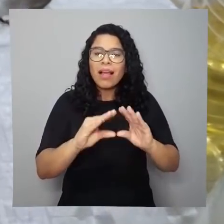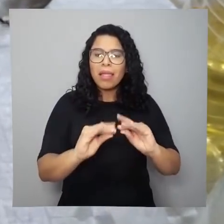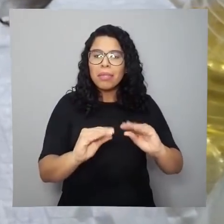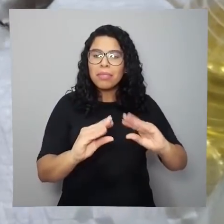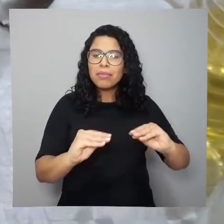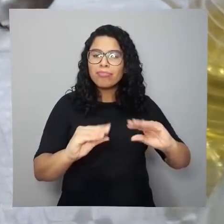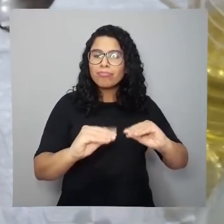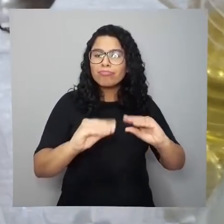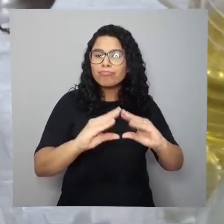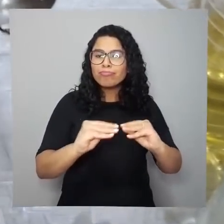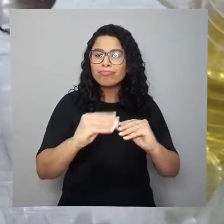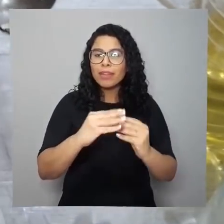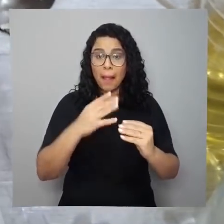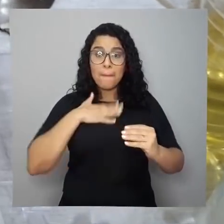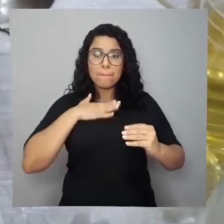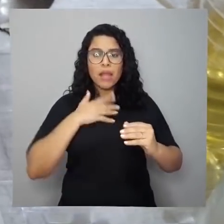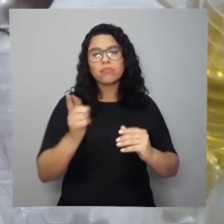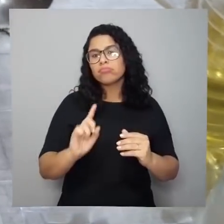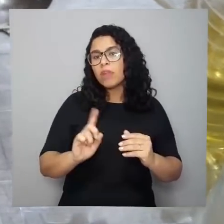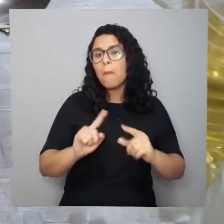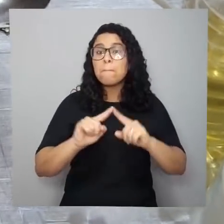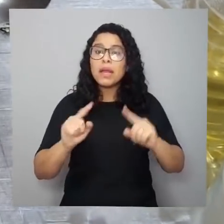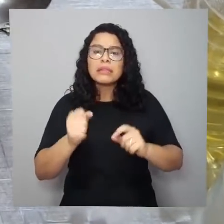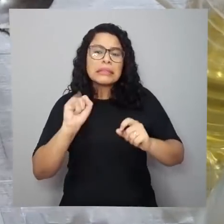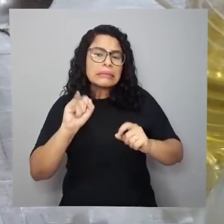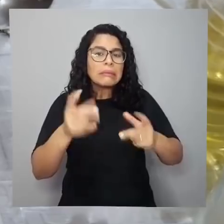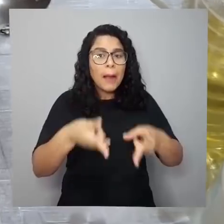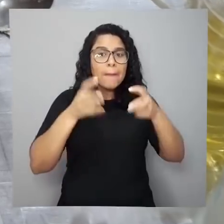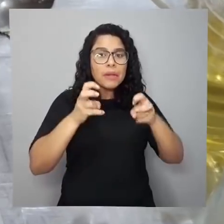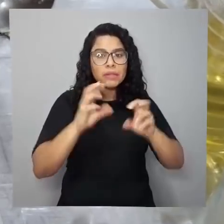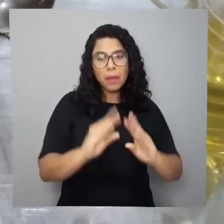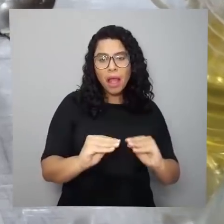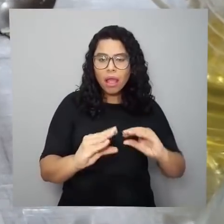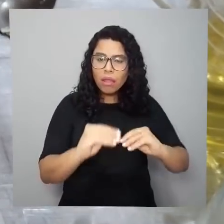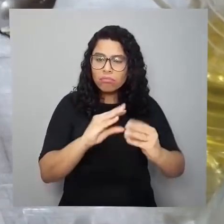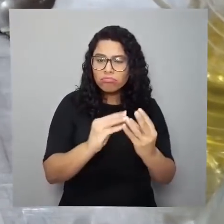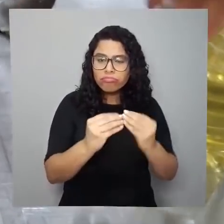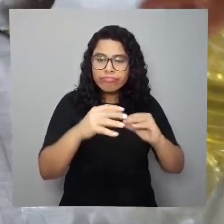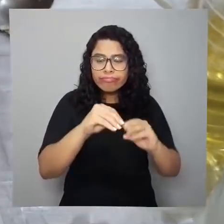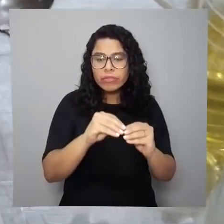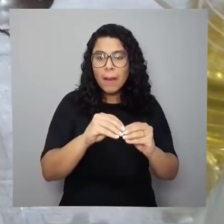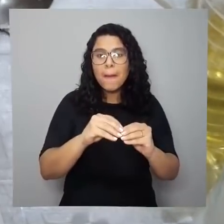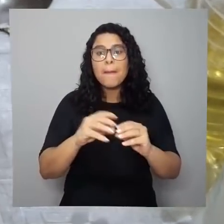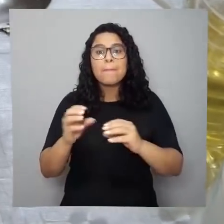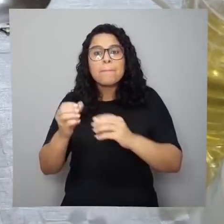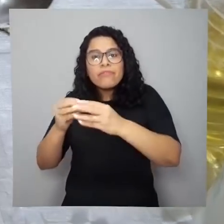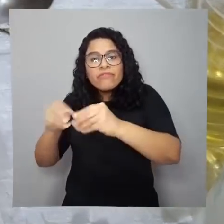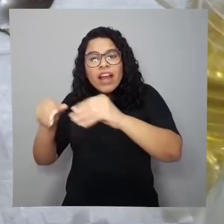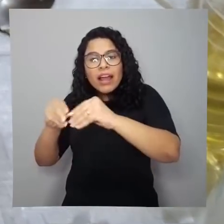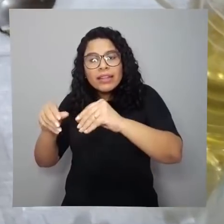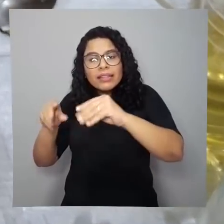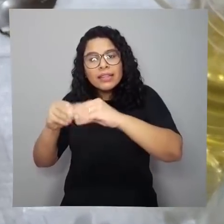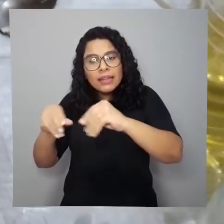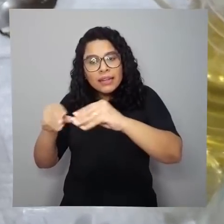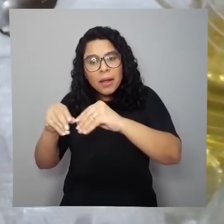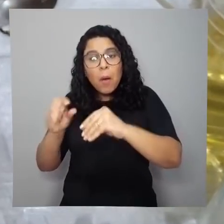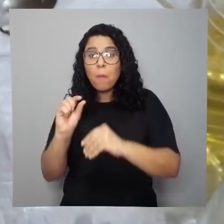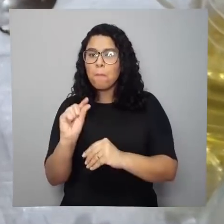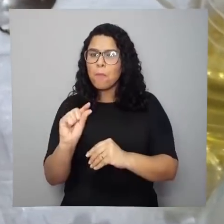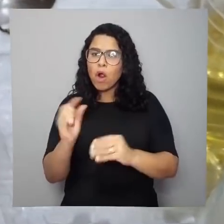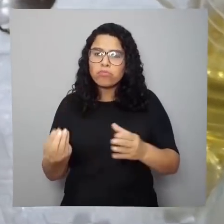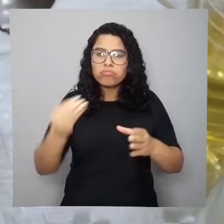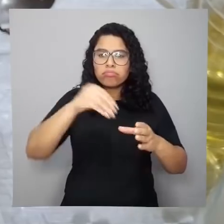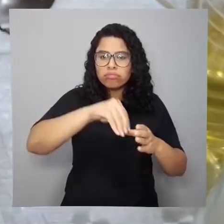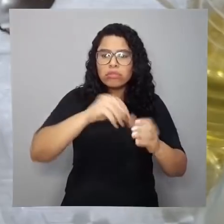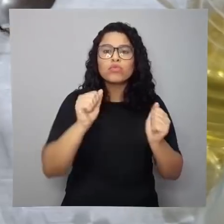no caso a minha aqui não está, mas se vocês perceberem que ela está grudando na mão, é só pegar mais um pouco de farinha de trigo e colocar,